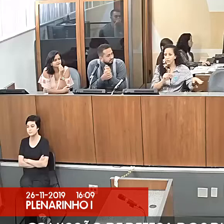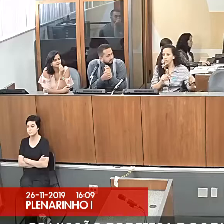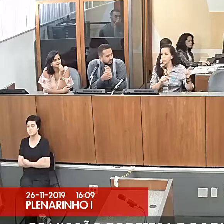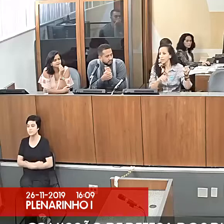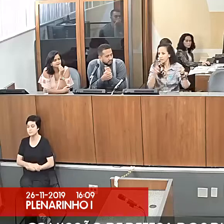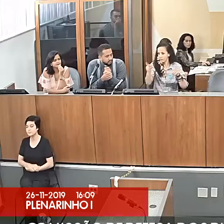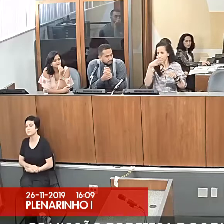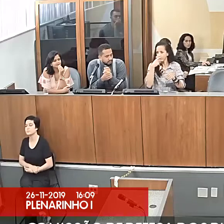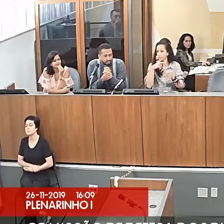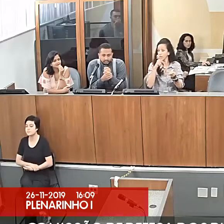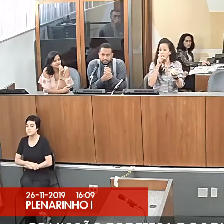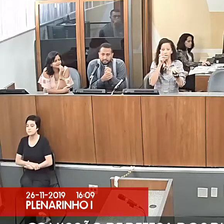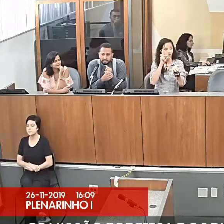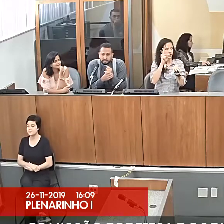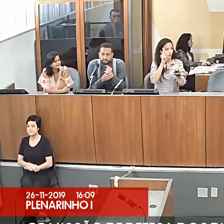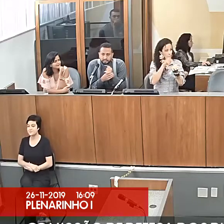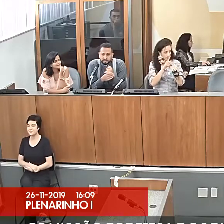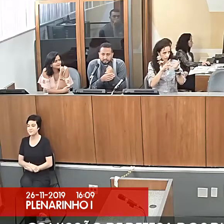Sim.